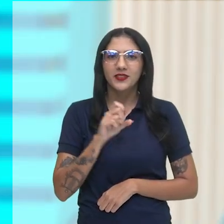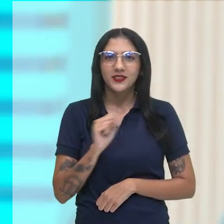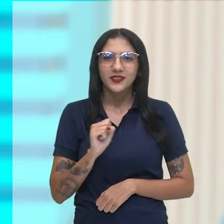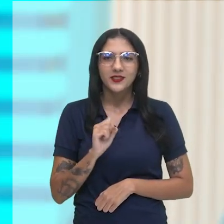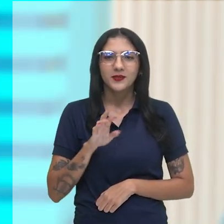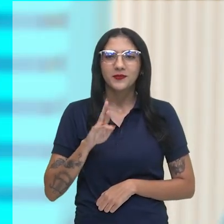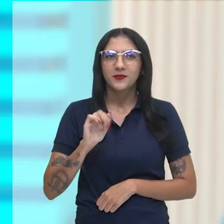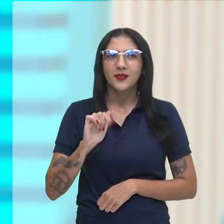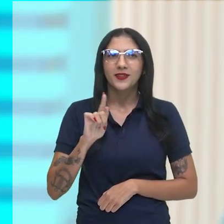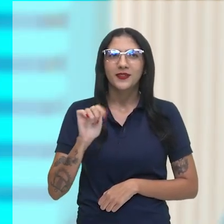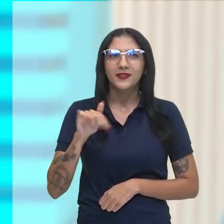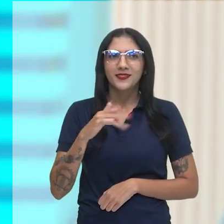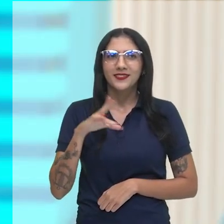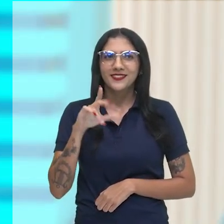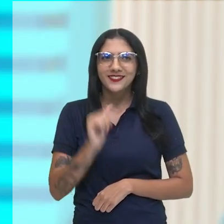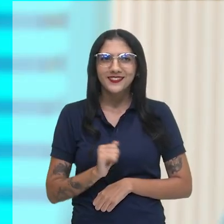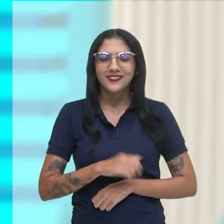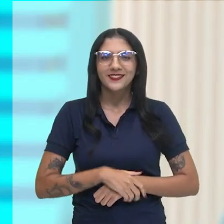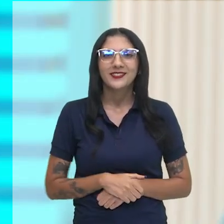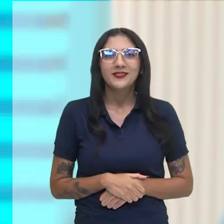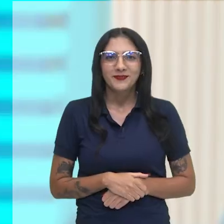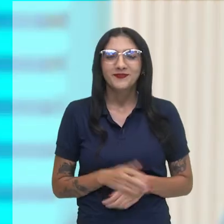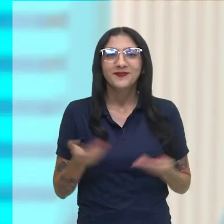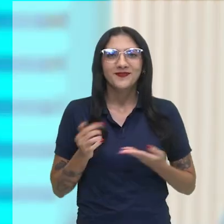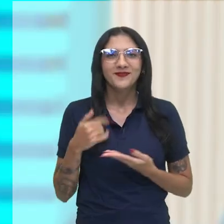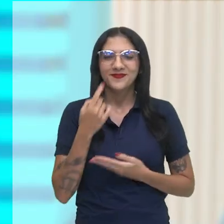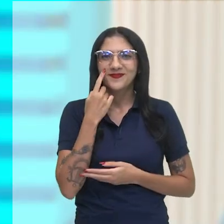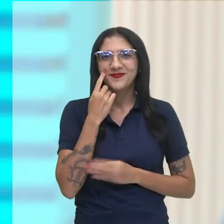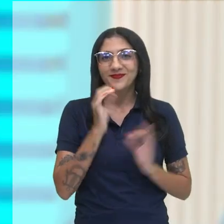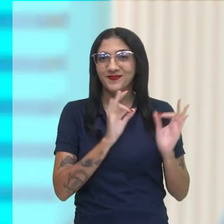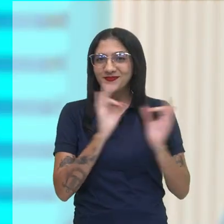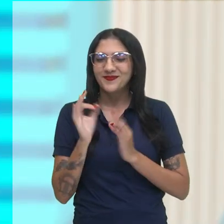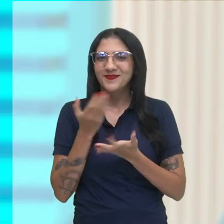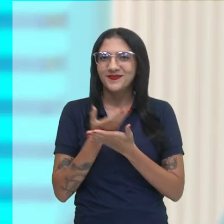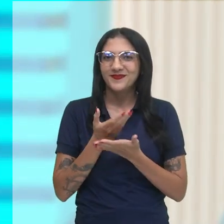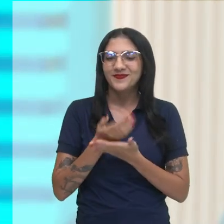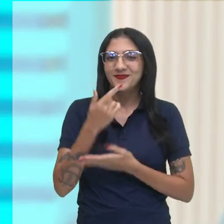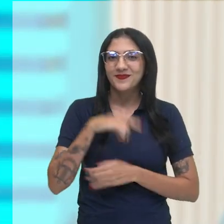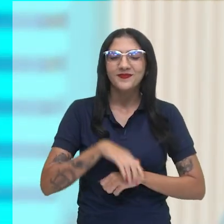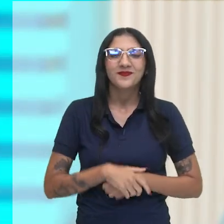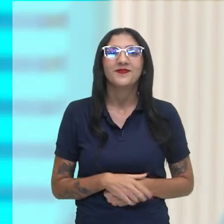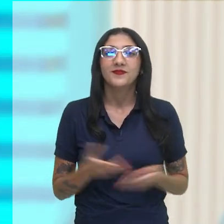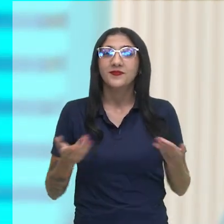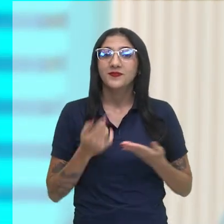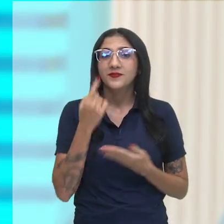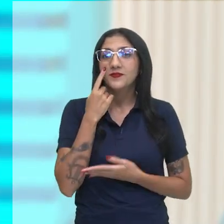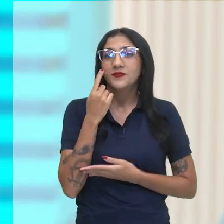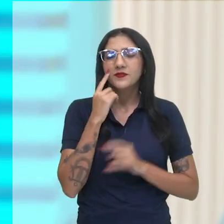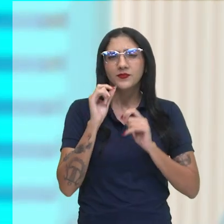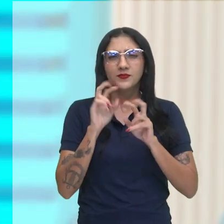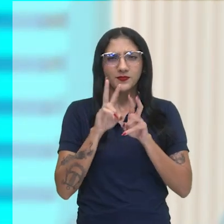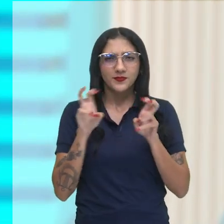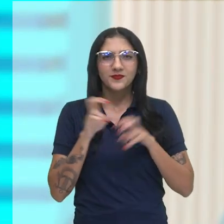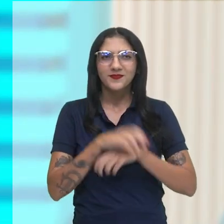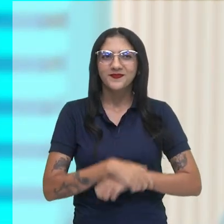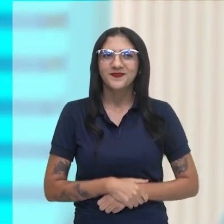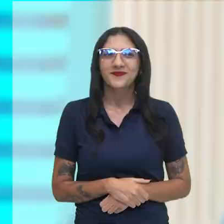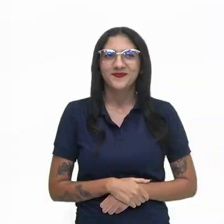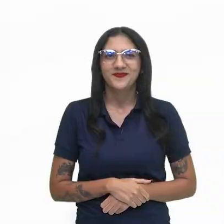Bragança, de língua inglesa. Estou aqui com vocês para mais uma aula. E falando em aula, vamos ver o que temos na aula de hoje.